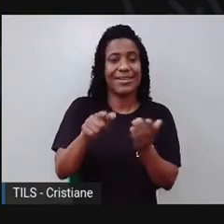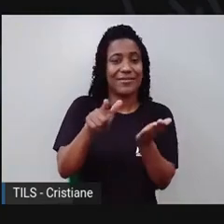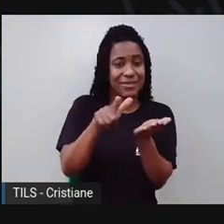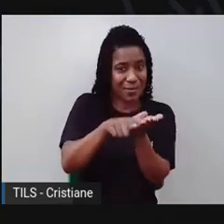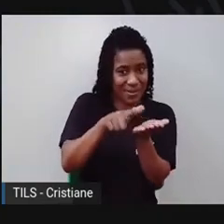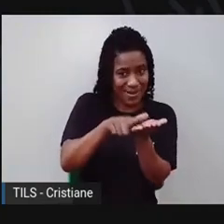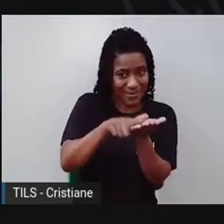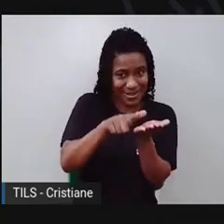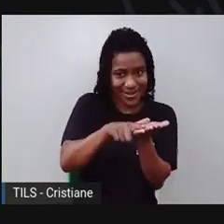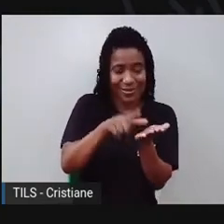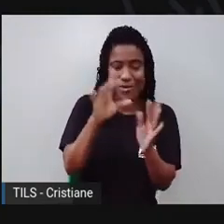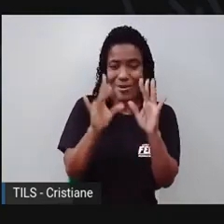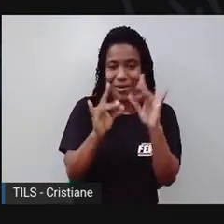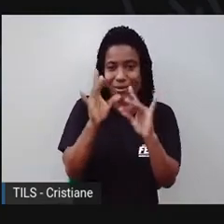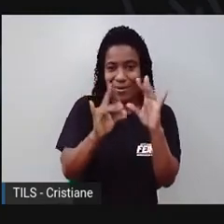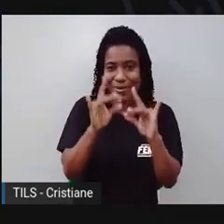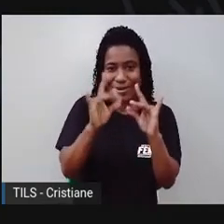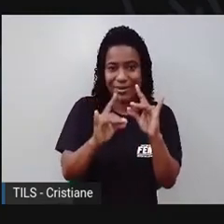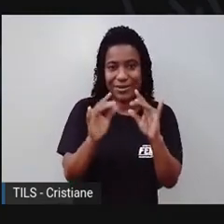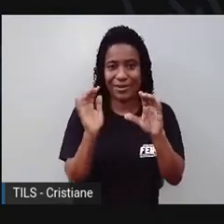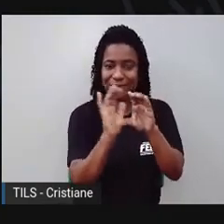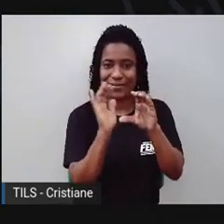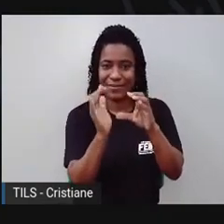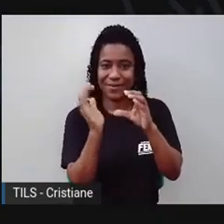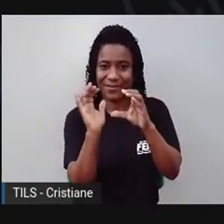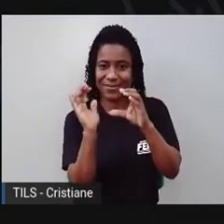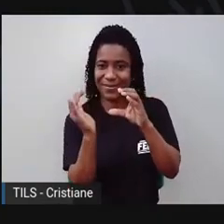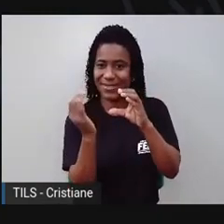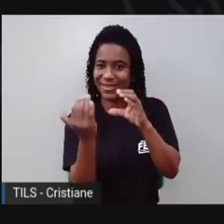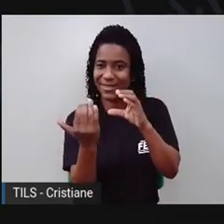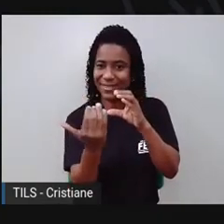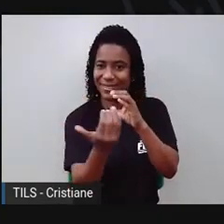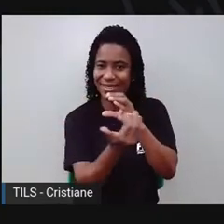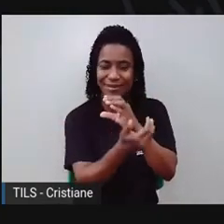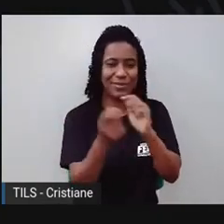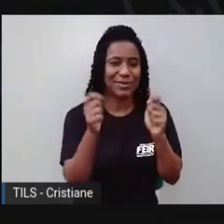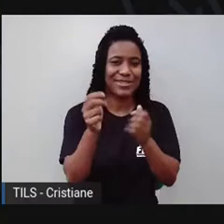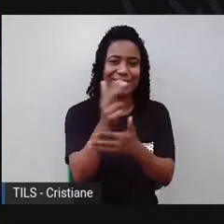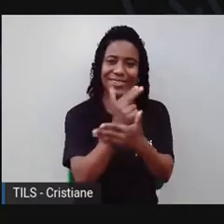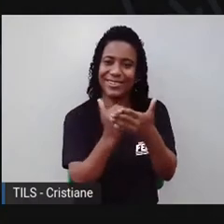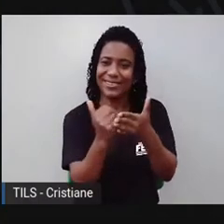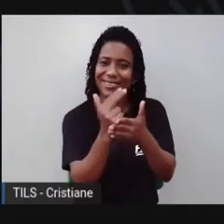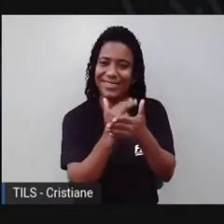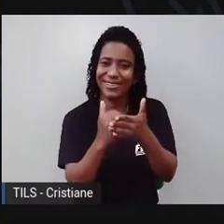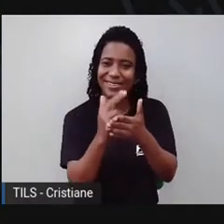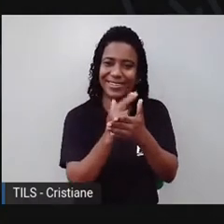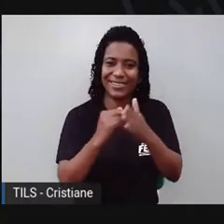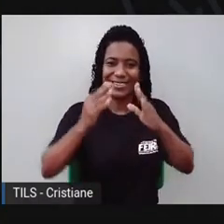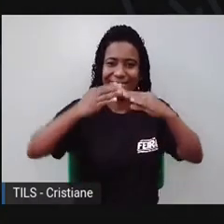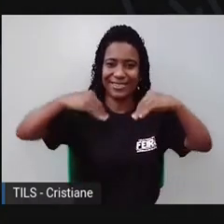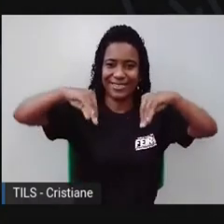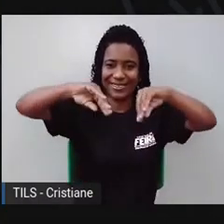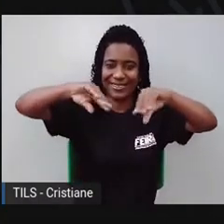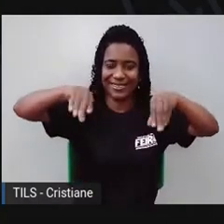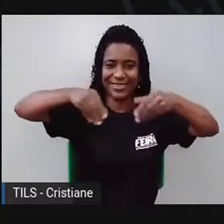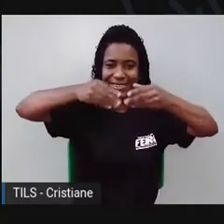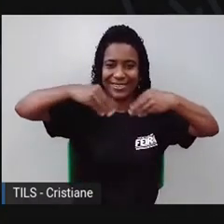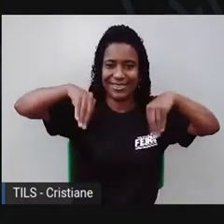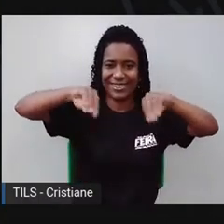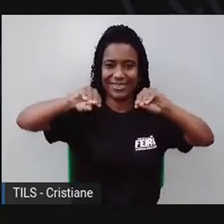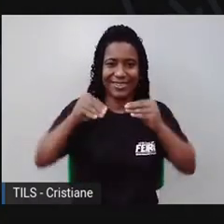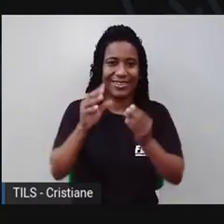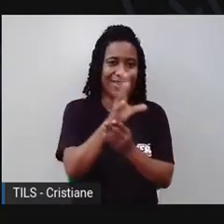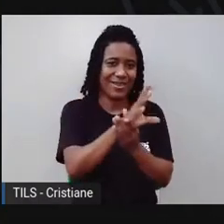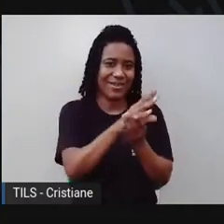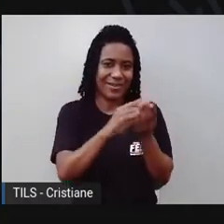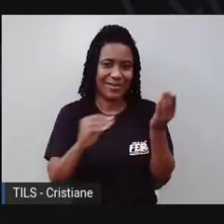machê. Aí saía colocando as bolinhas, os pedacinhos assim, ó, e alisando. Aí fazia isso, ó.